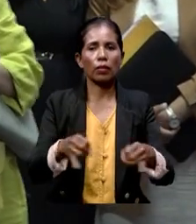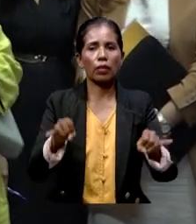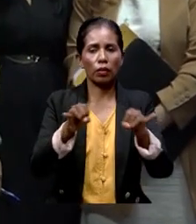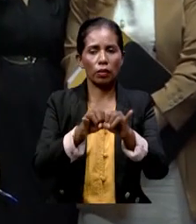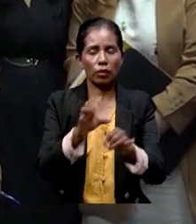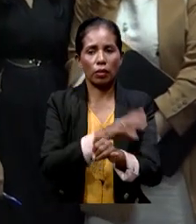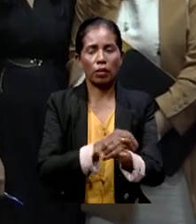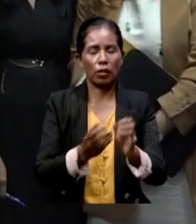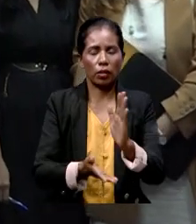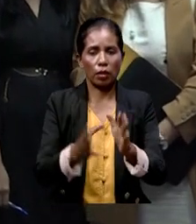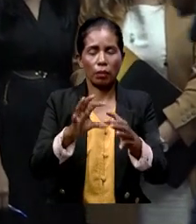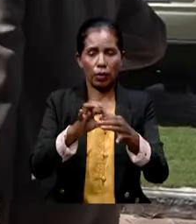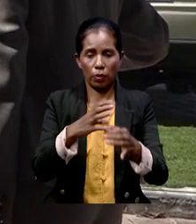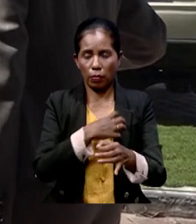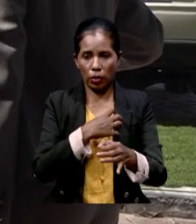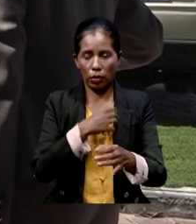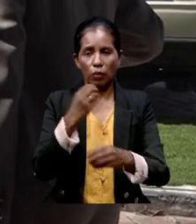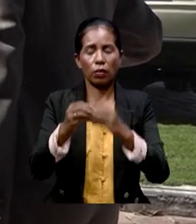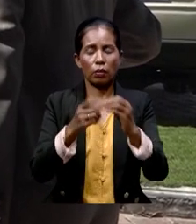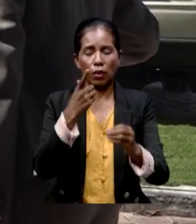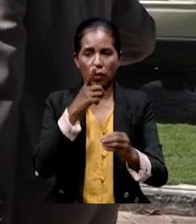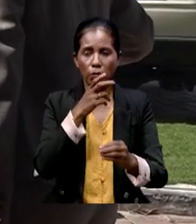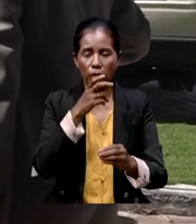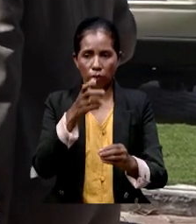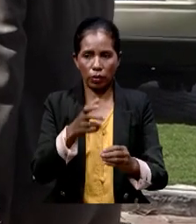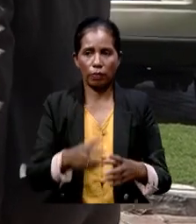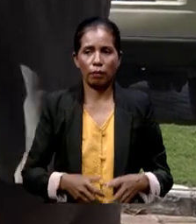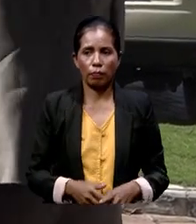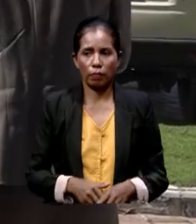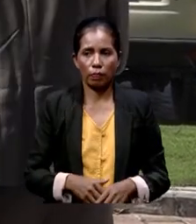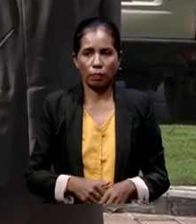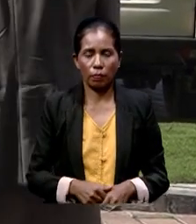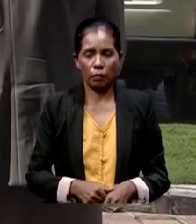capacita membro Polícia Cira, com a língua portuguesa, no técnica, João Carlos Ziemen.